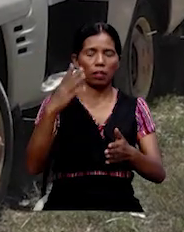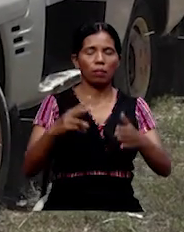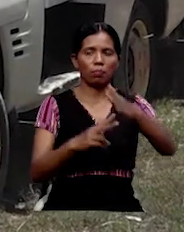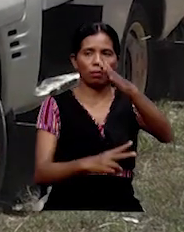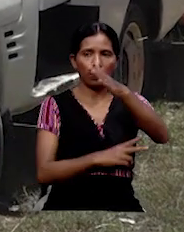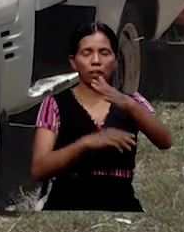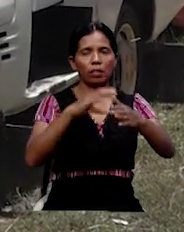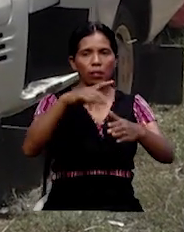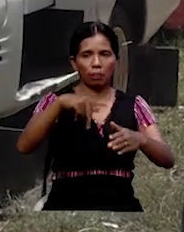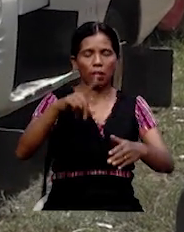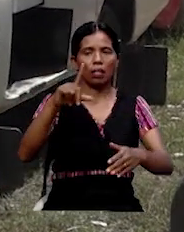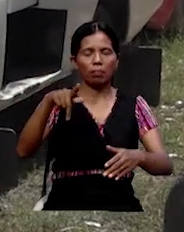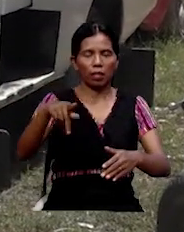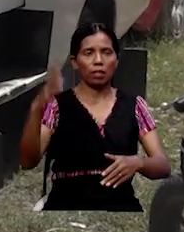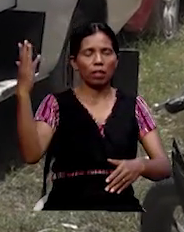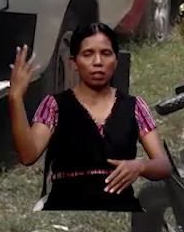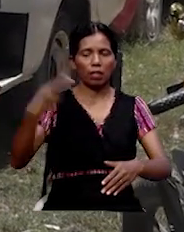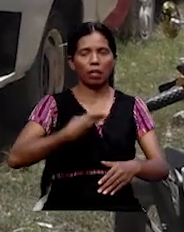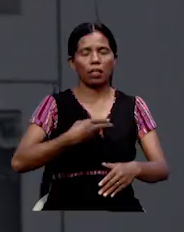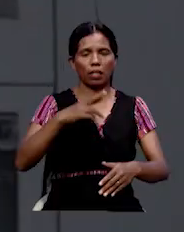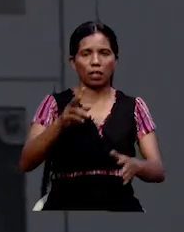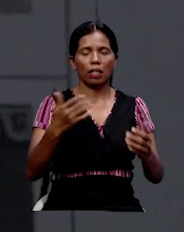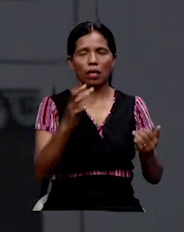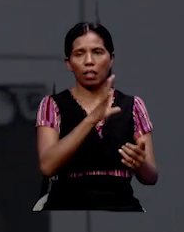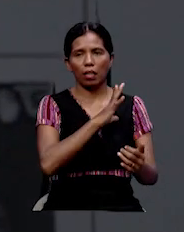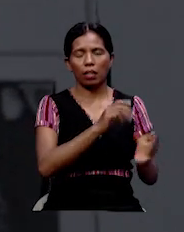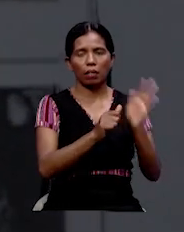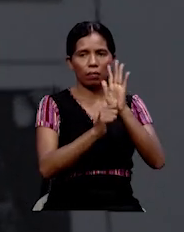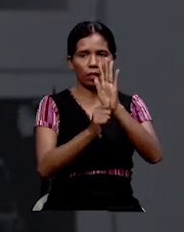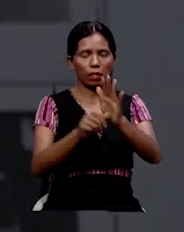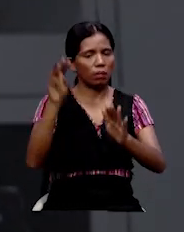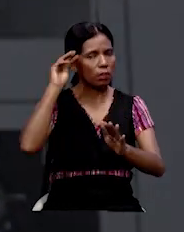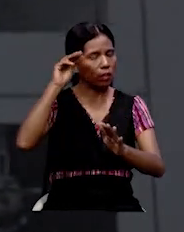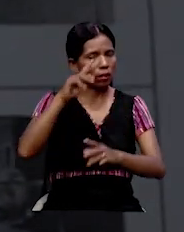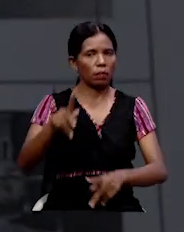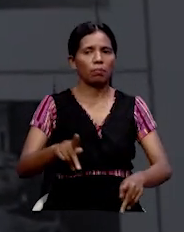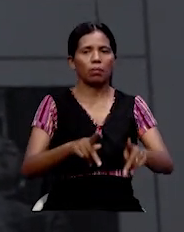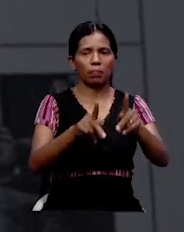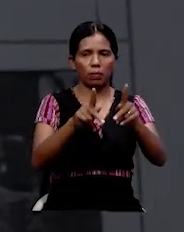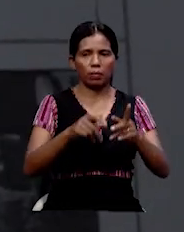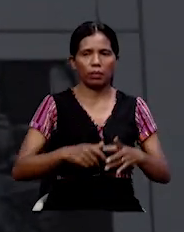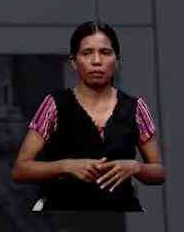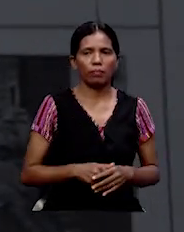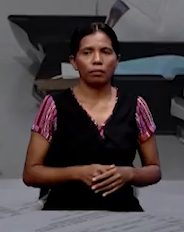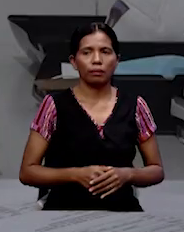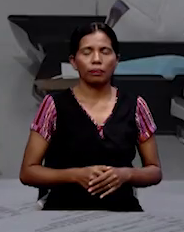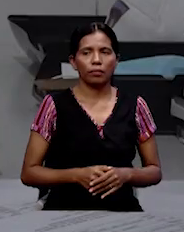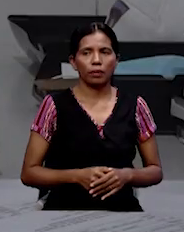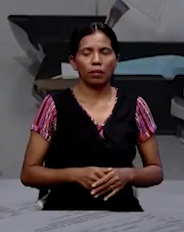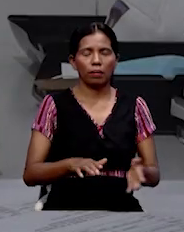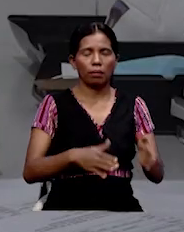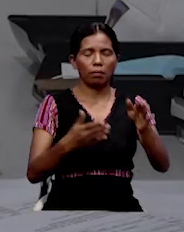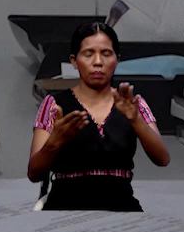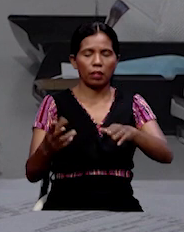CPLP, no ia Arejera, em ato apresenta para o Ministério Público. Mate e a ponte 3, e